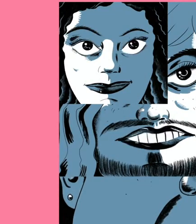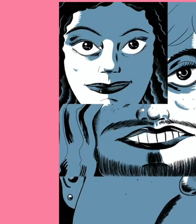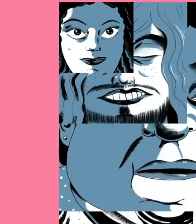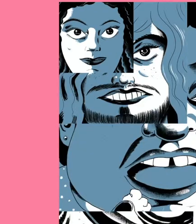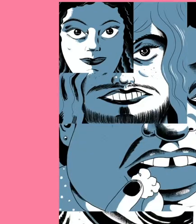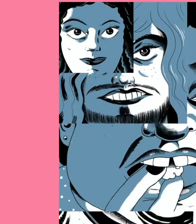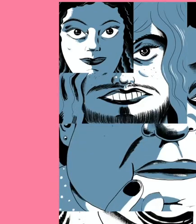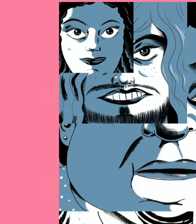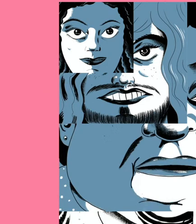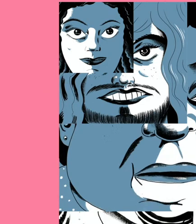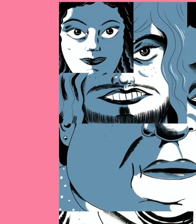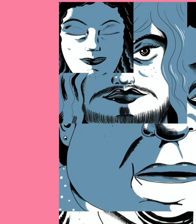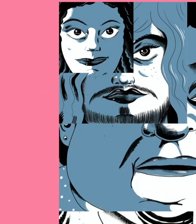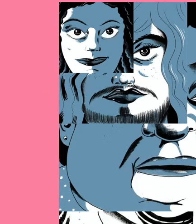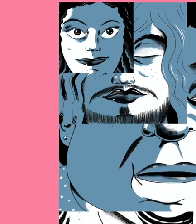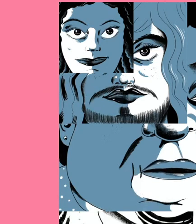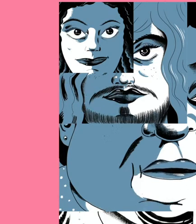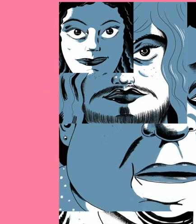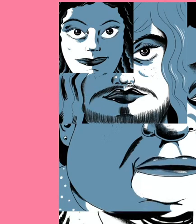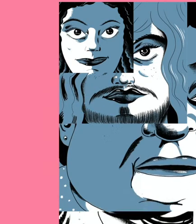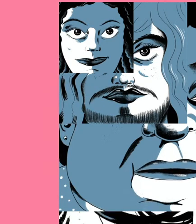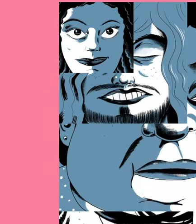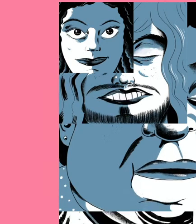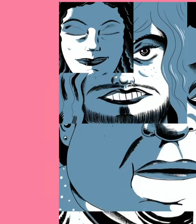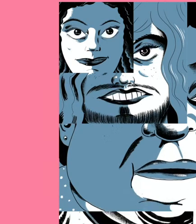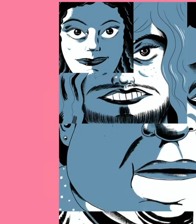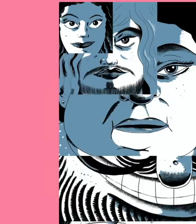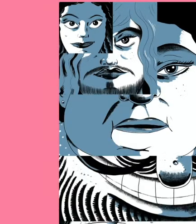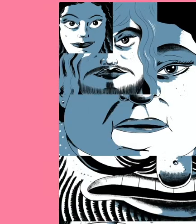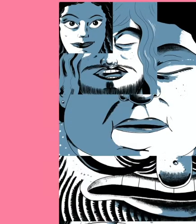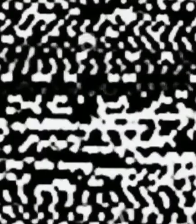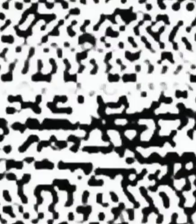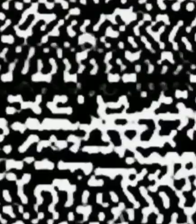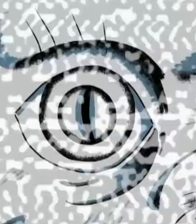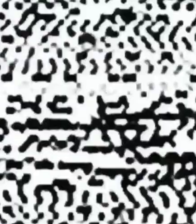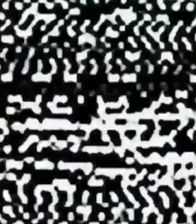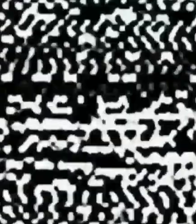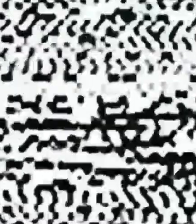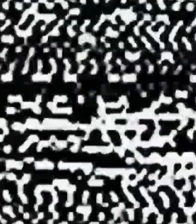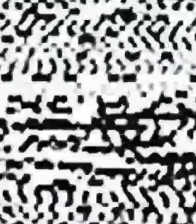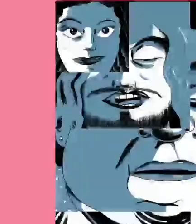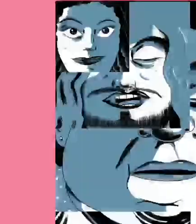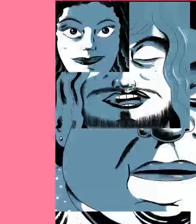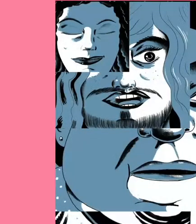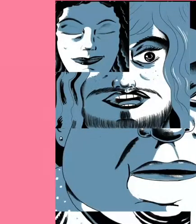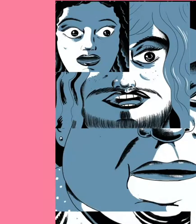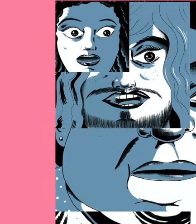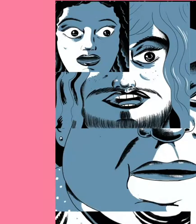Boa tarde a todas, a todos e a todos. Estamos aqui para mais uma conversa. One of the structure 90 years of the film. Da competição.